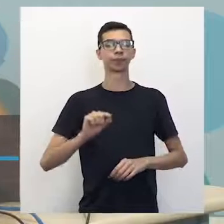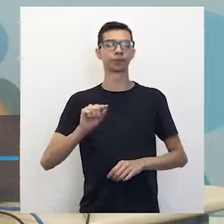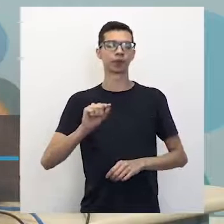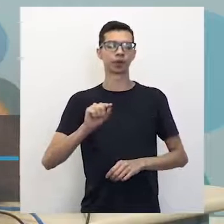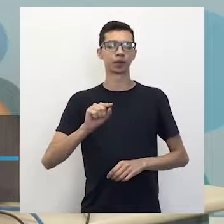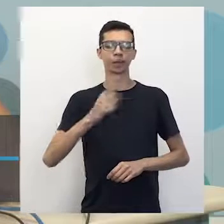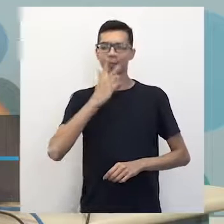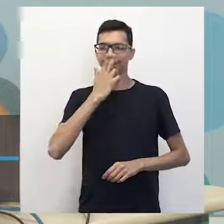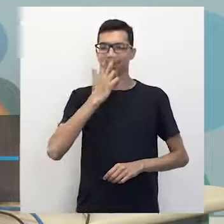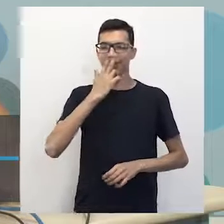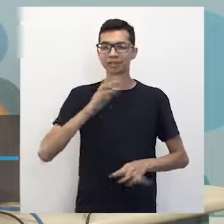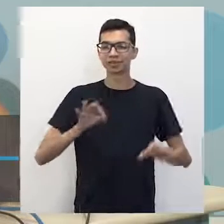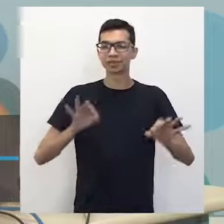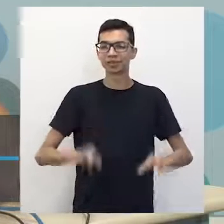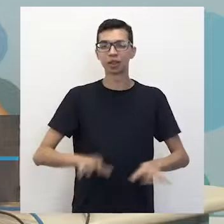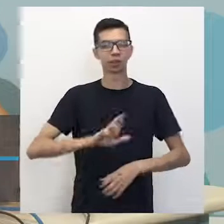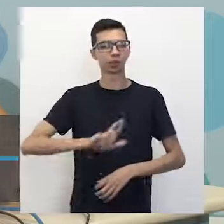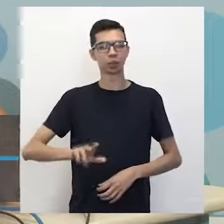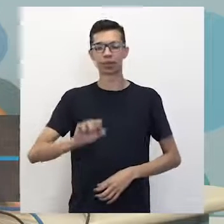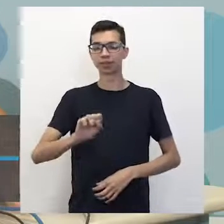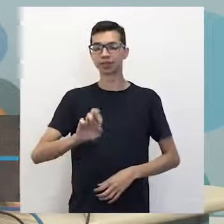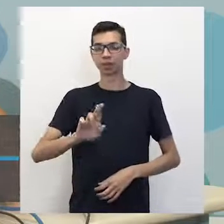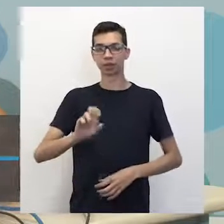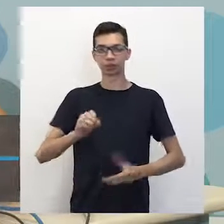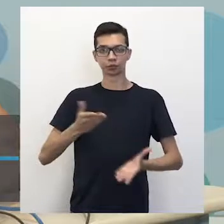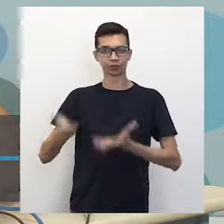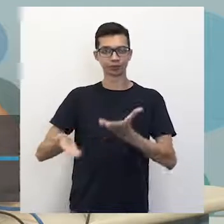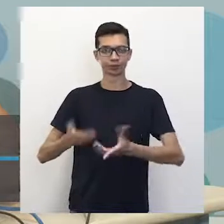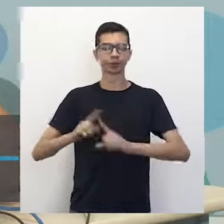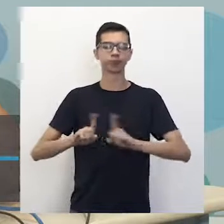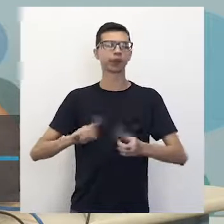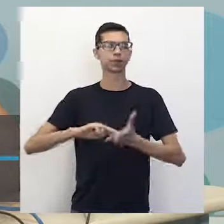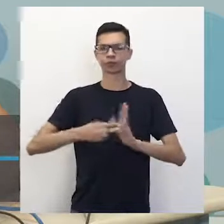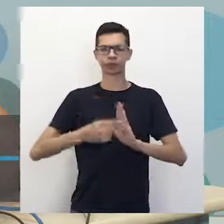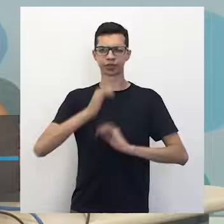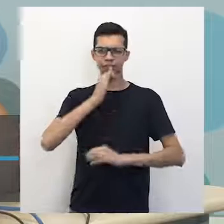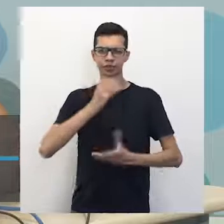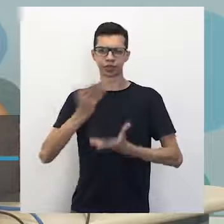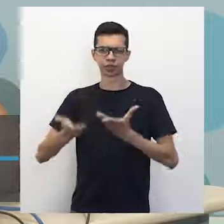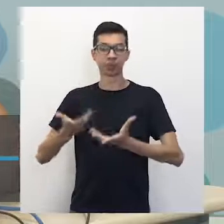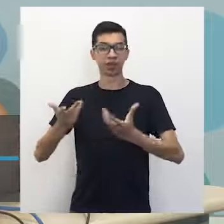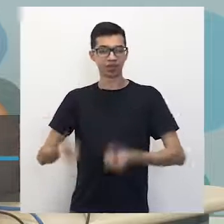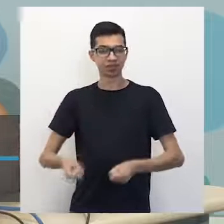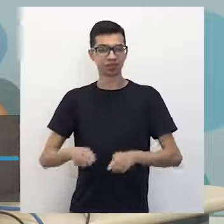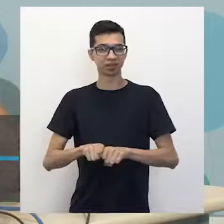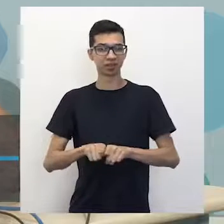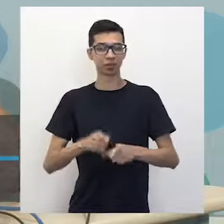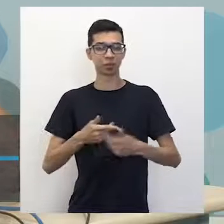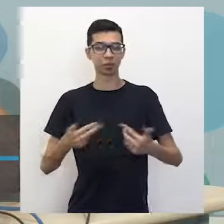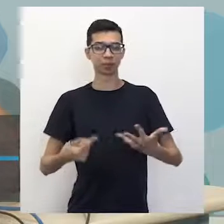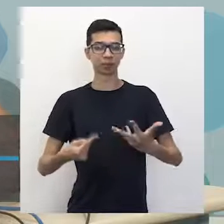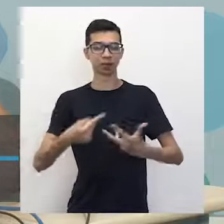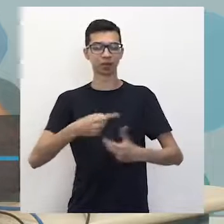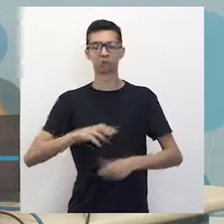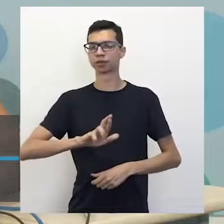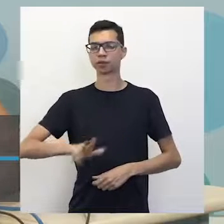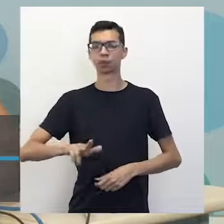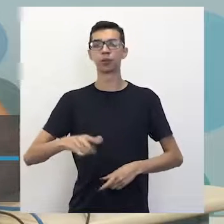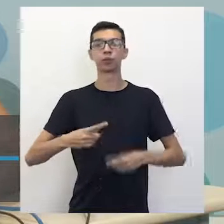for parar para pensar, né? Mas não significa que o servo também aceitava isso, né, de uma